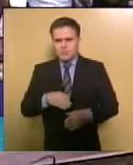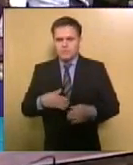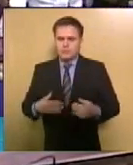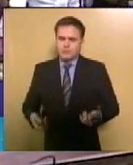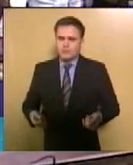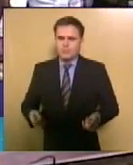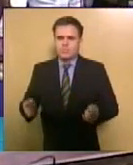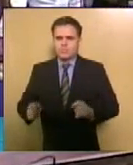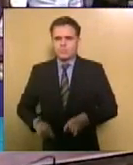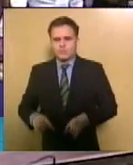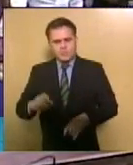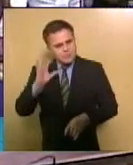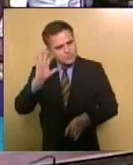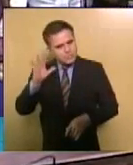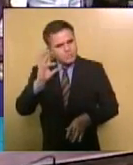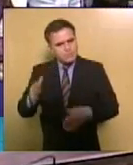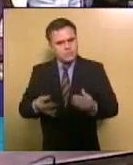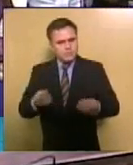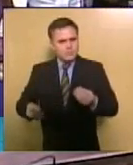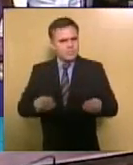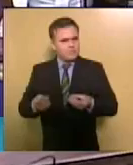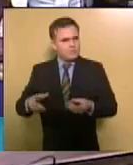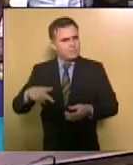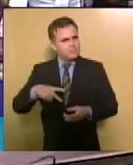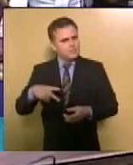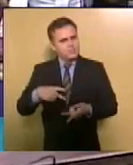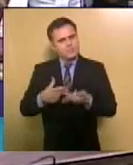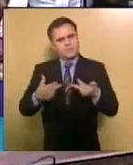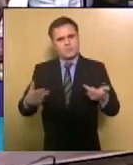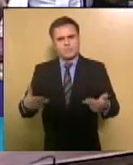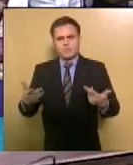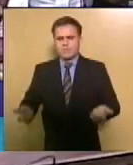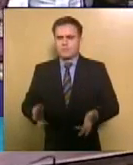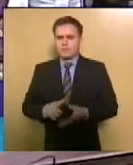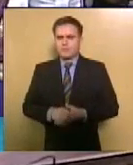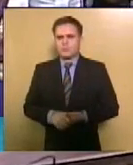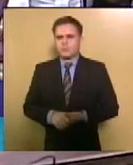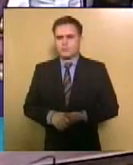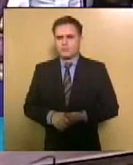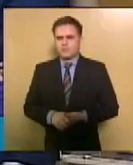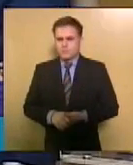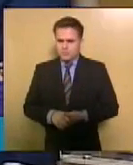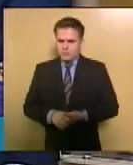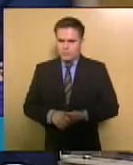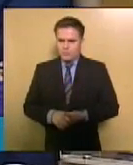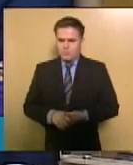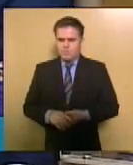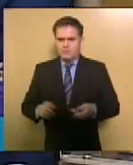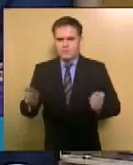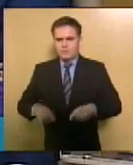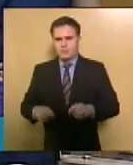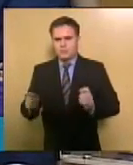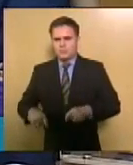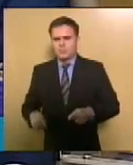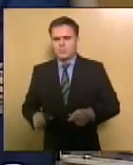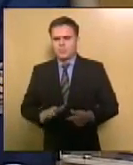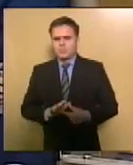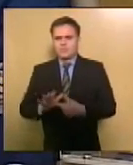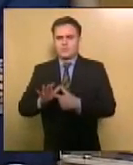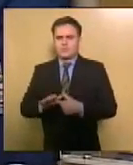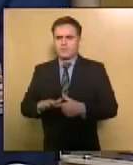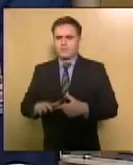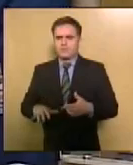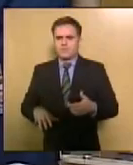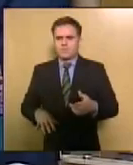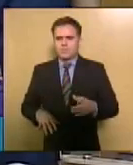gente poderia pensar Sergipe tem alguma coisa de particular não Sergipe é o microcosmo do Brasil só que potencializado em relação aos níveis